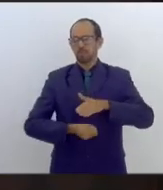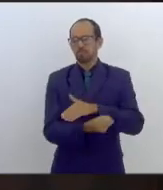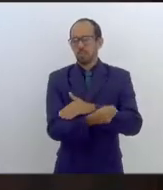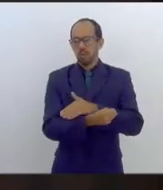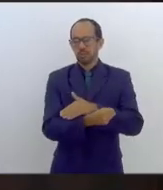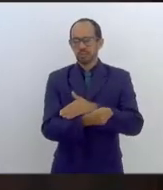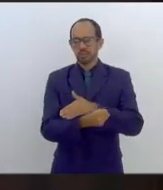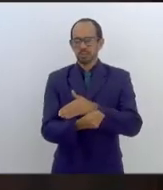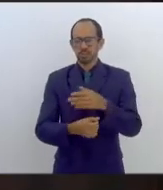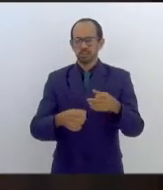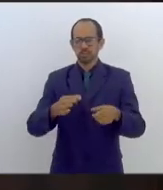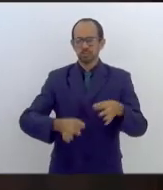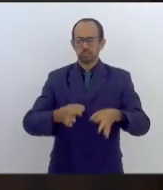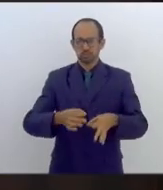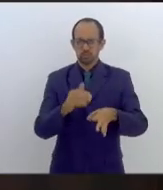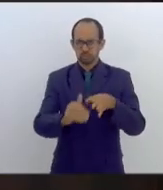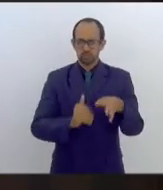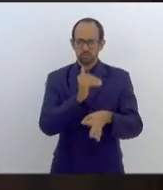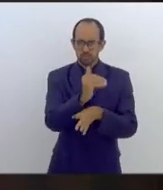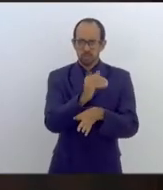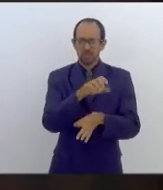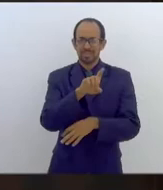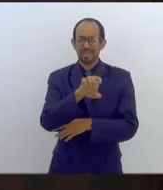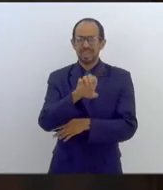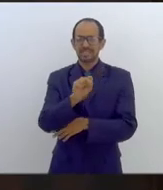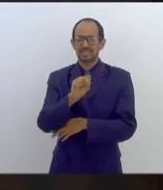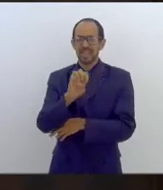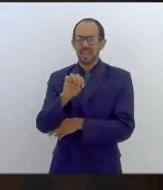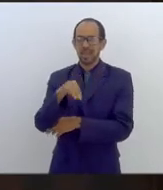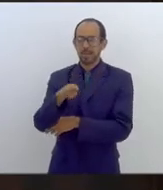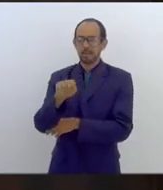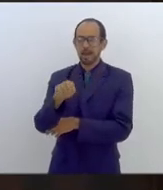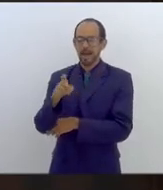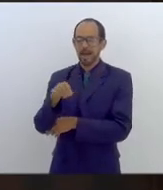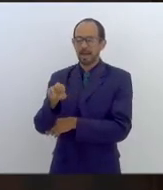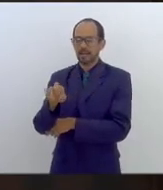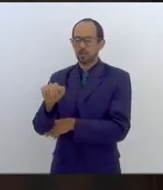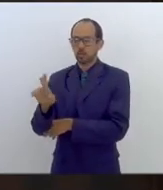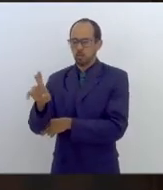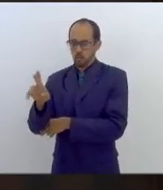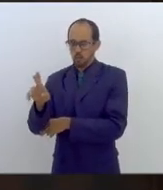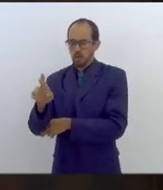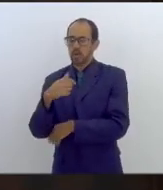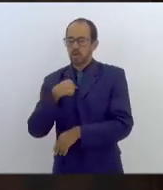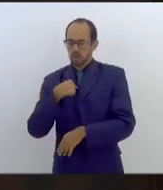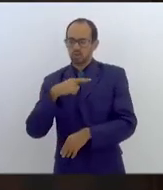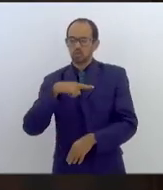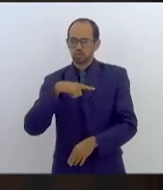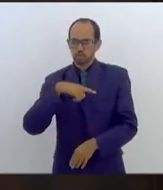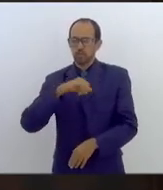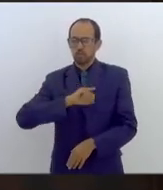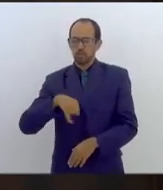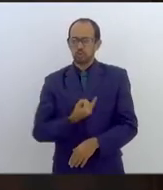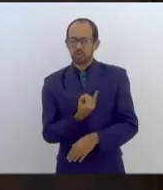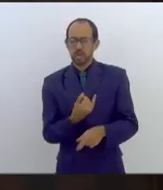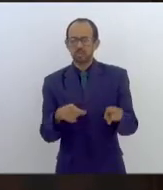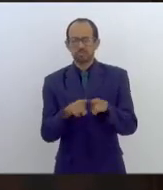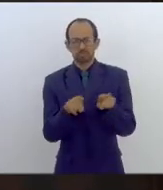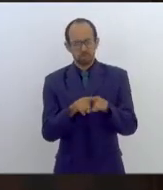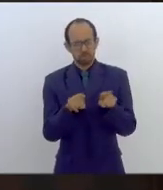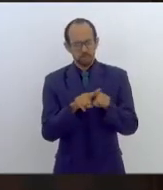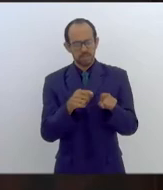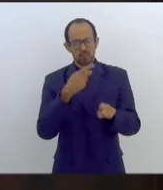na desembargadoria naquela oportunidade eu tive pude ressaltar as suas